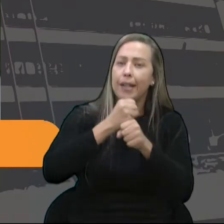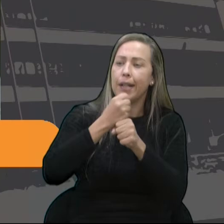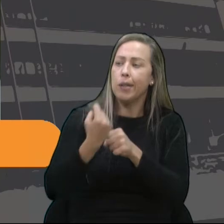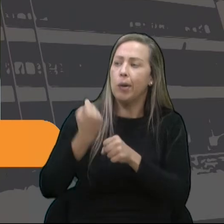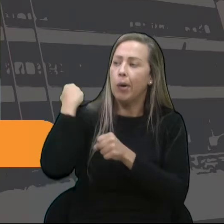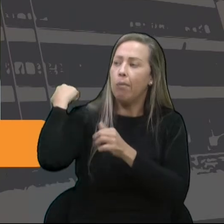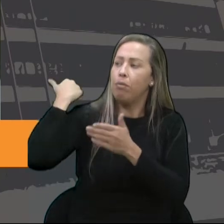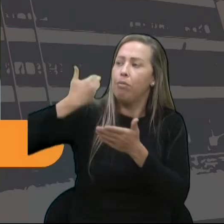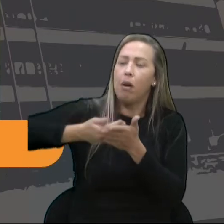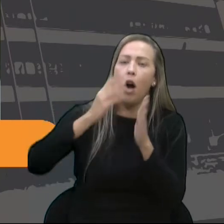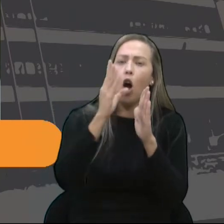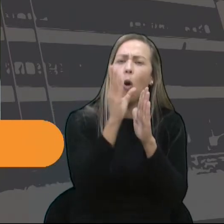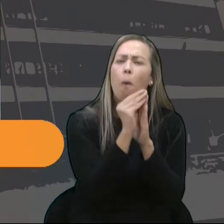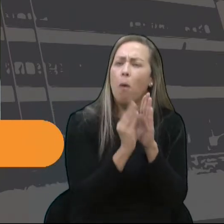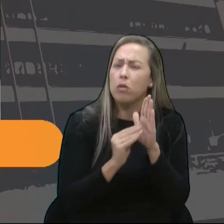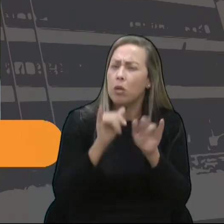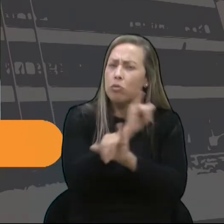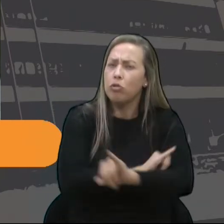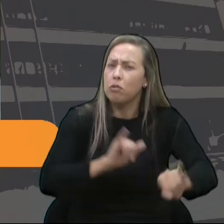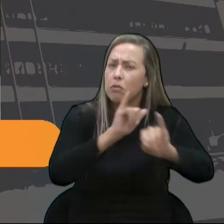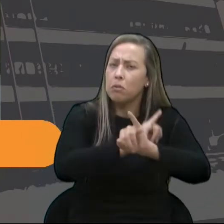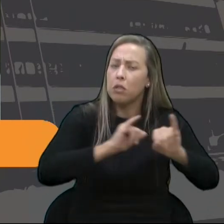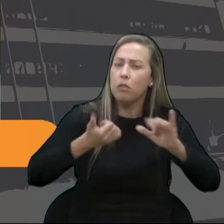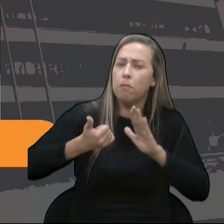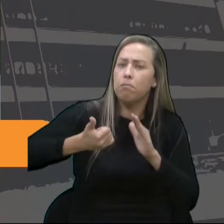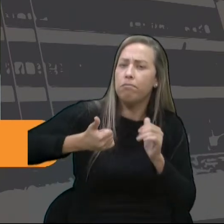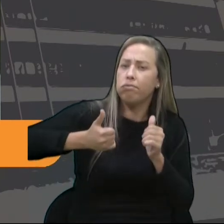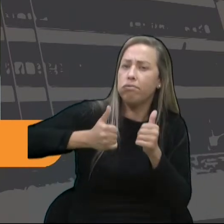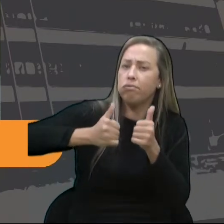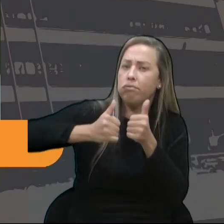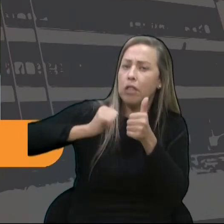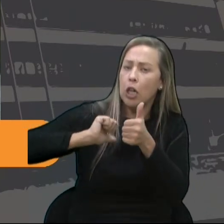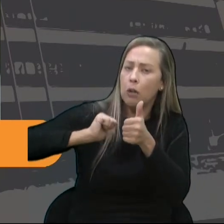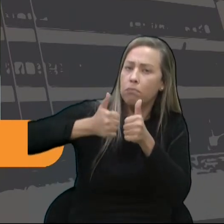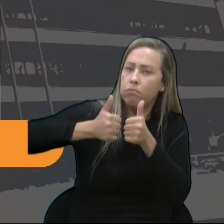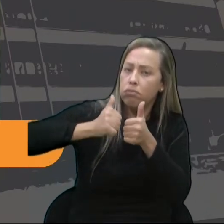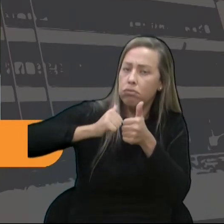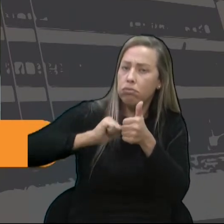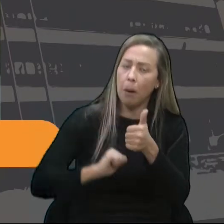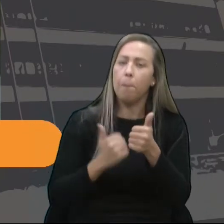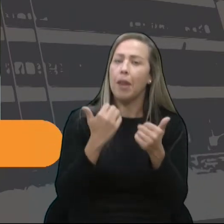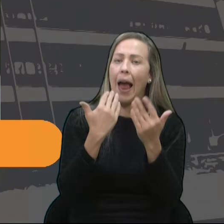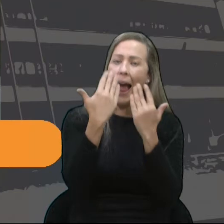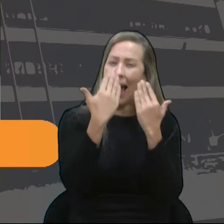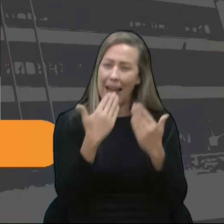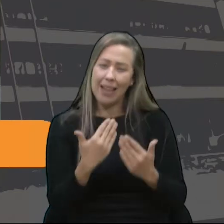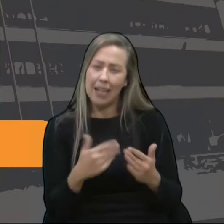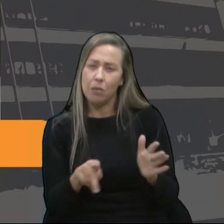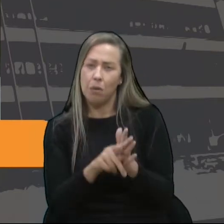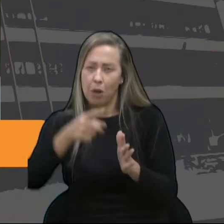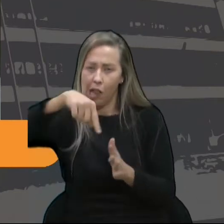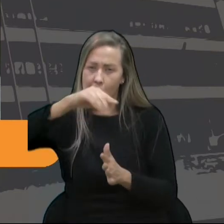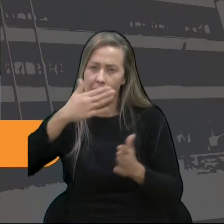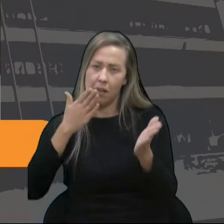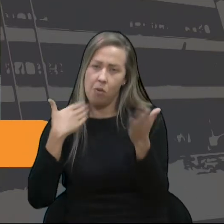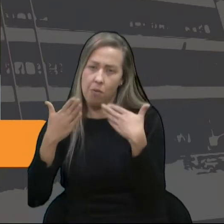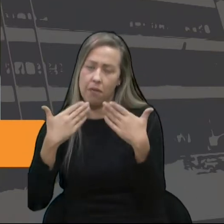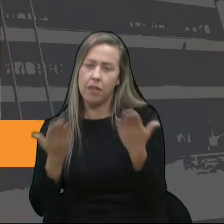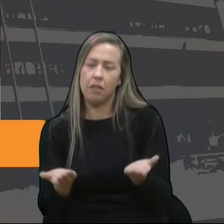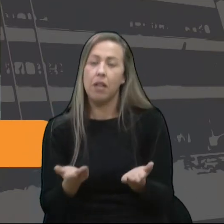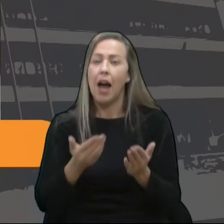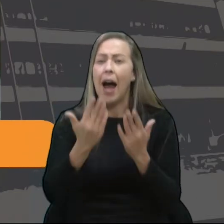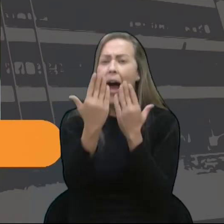do conteúdo informativo. Em termos da análise, né, já que a gente falou aqui de análise,